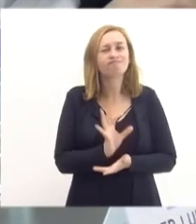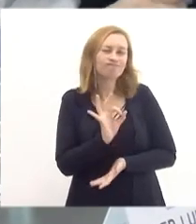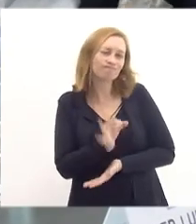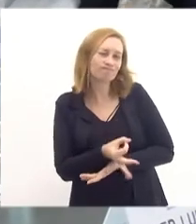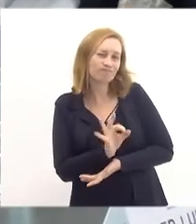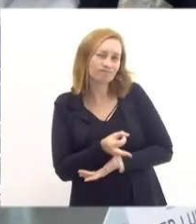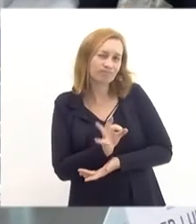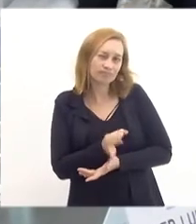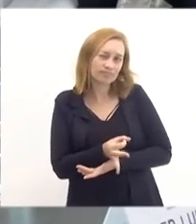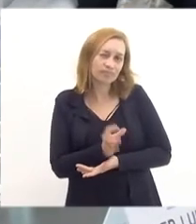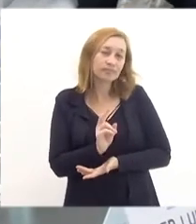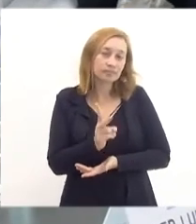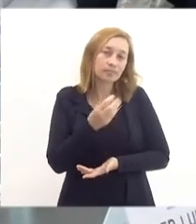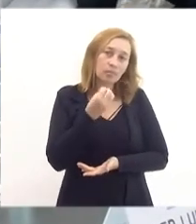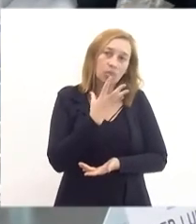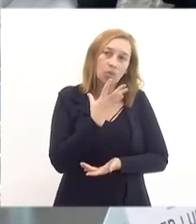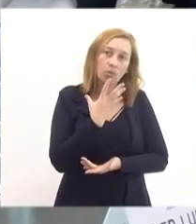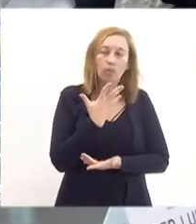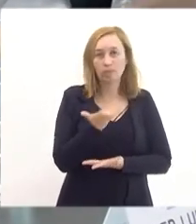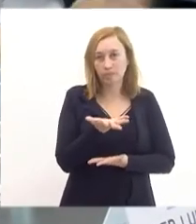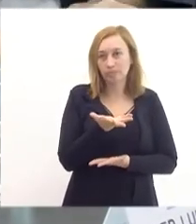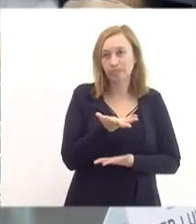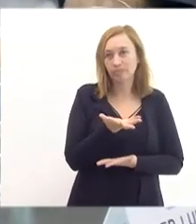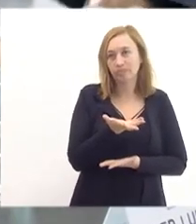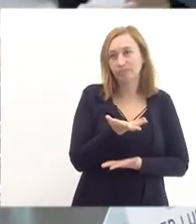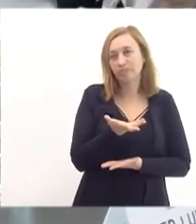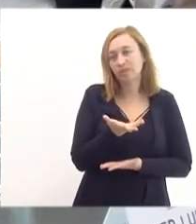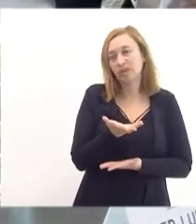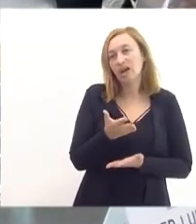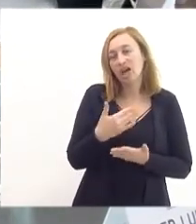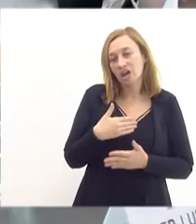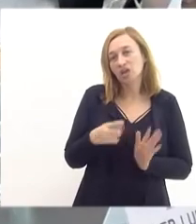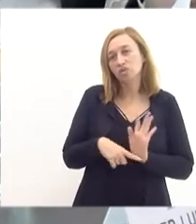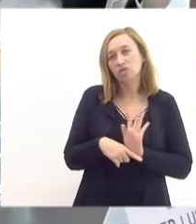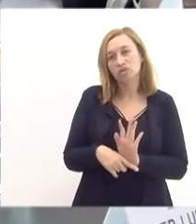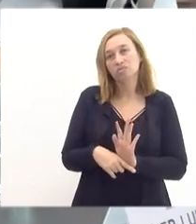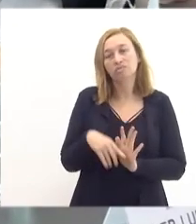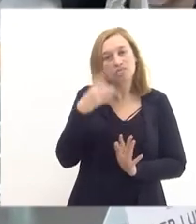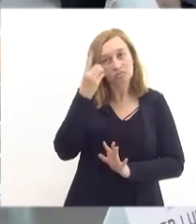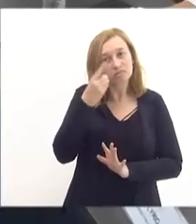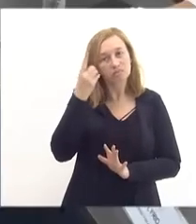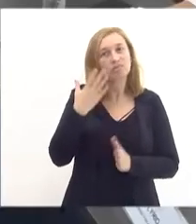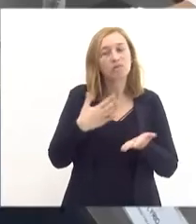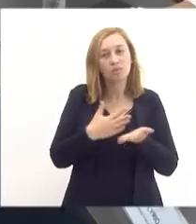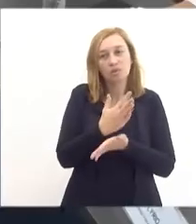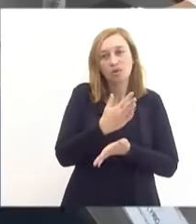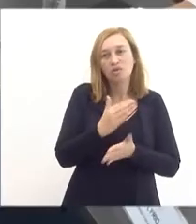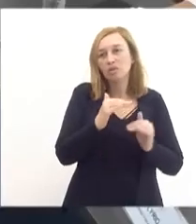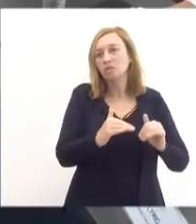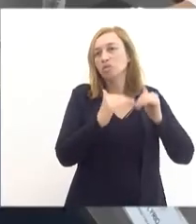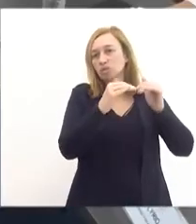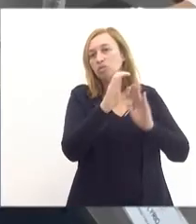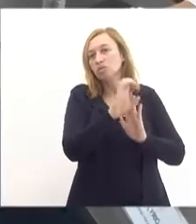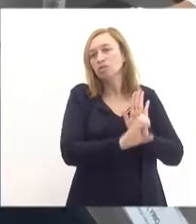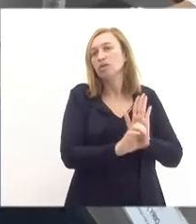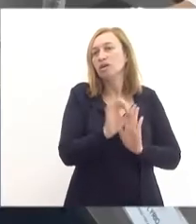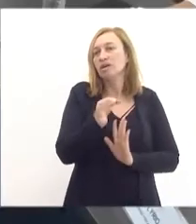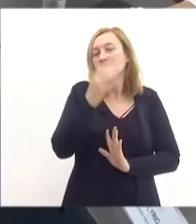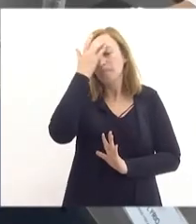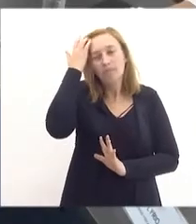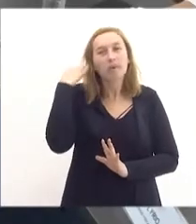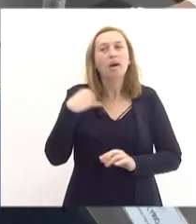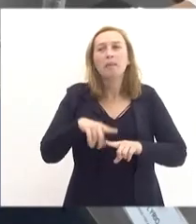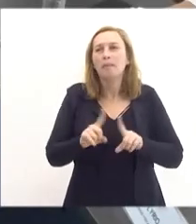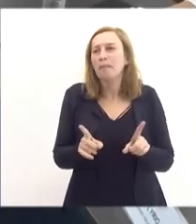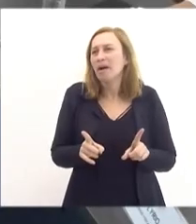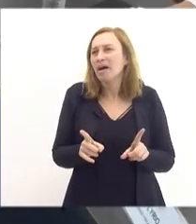tecnicamente, é sempre bom fazer agrado ao deputado, tentar aprovar com subemenda, etc, etc. Mas,